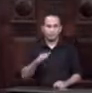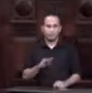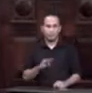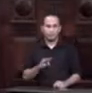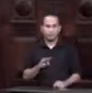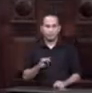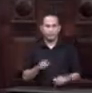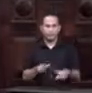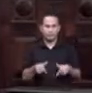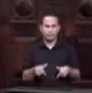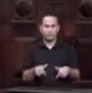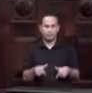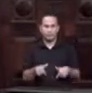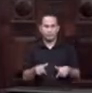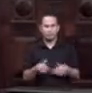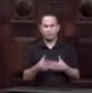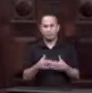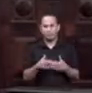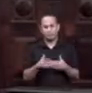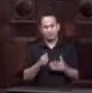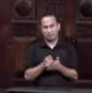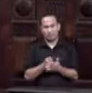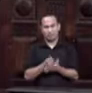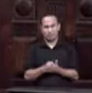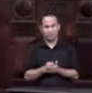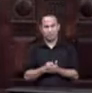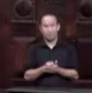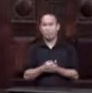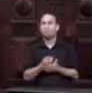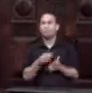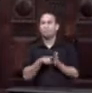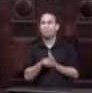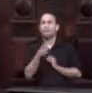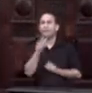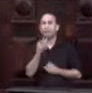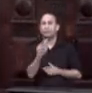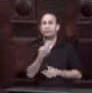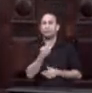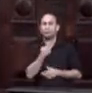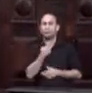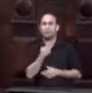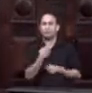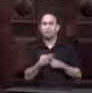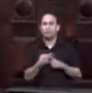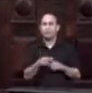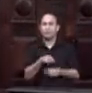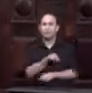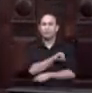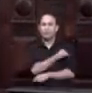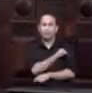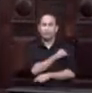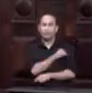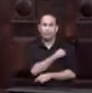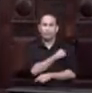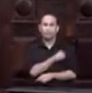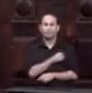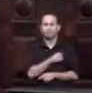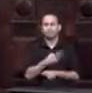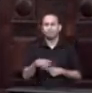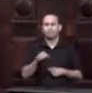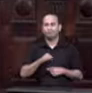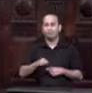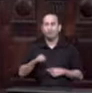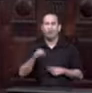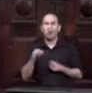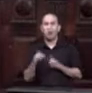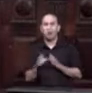recurso aqui, sem qualquer exigência. Alguém falou aqui outro dia que o Rio é o campeão no roubo de cargas. A